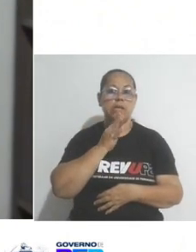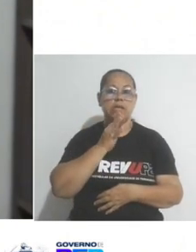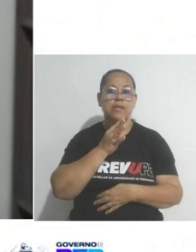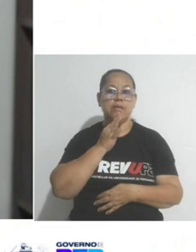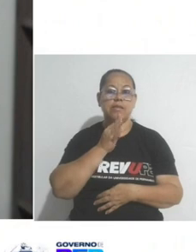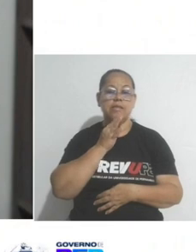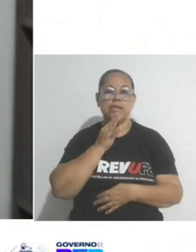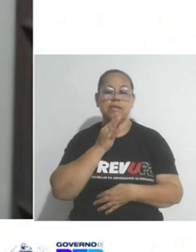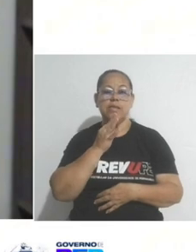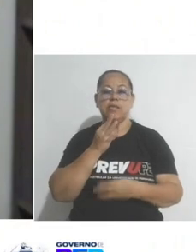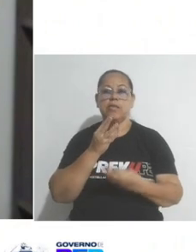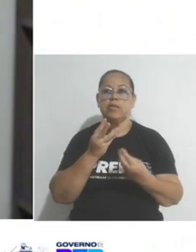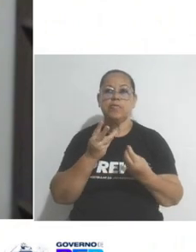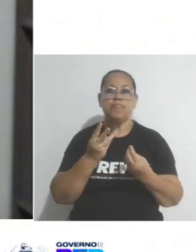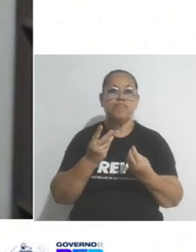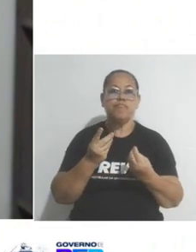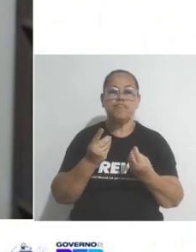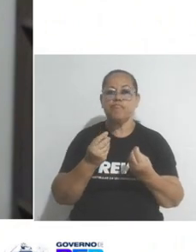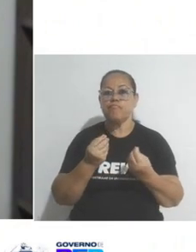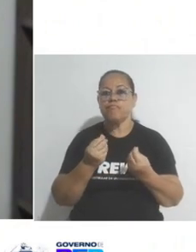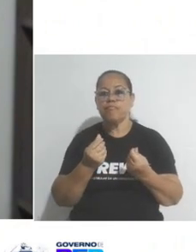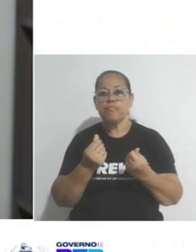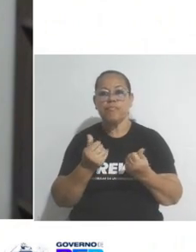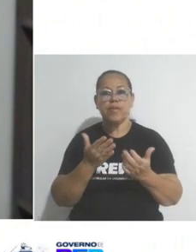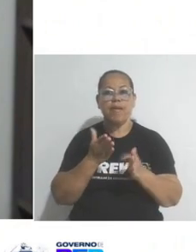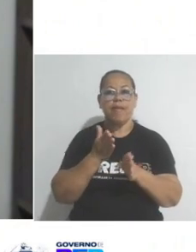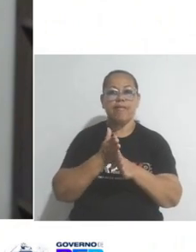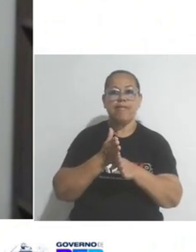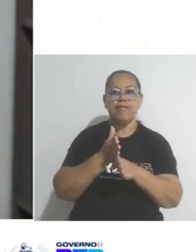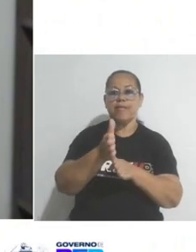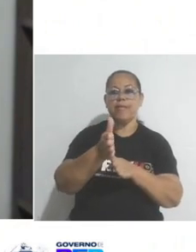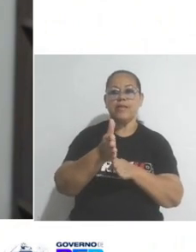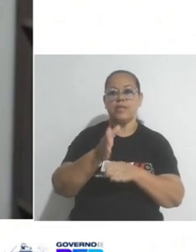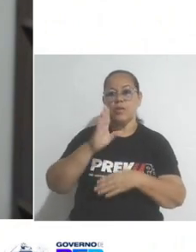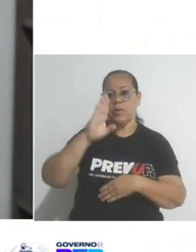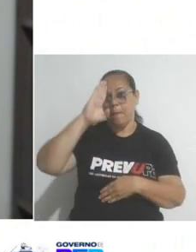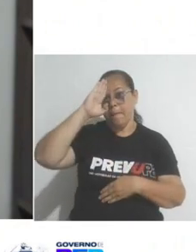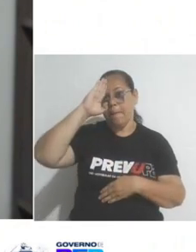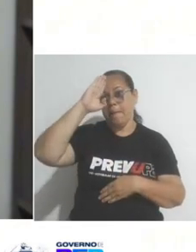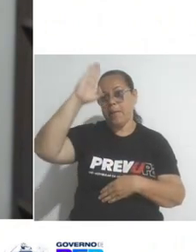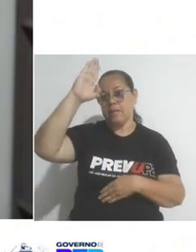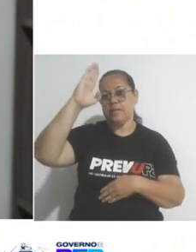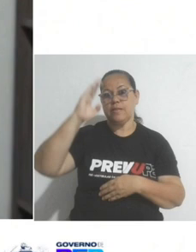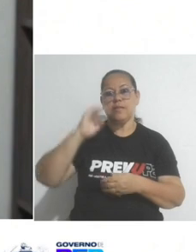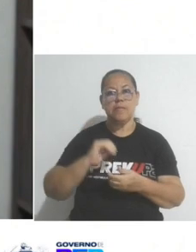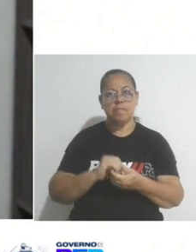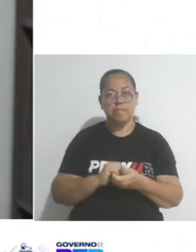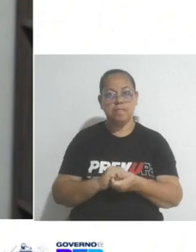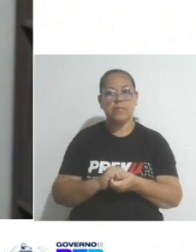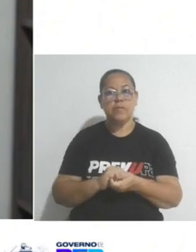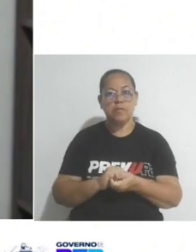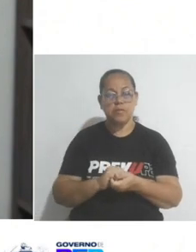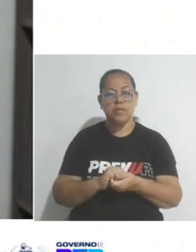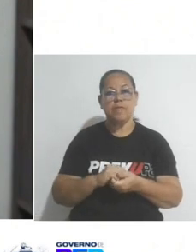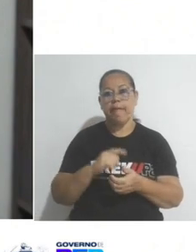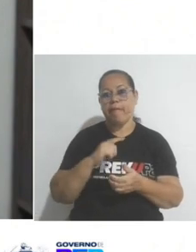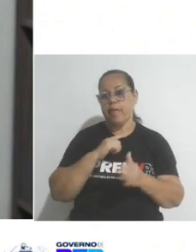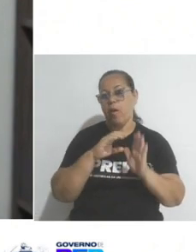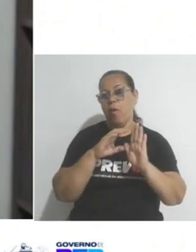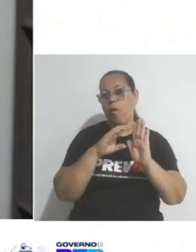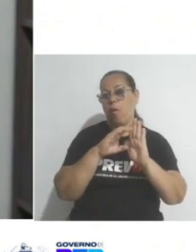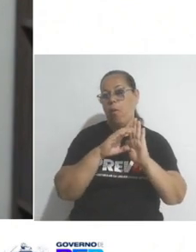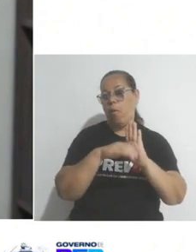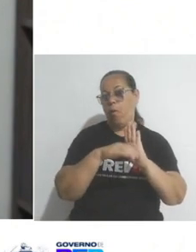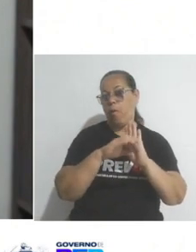as direções os princípios que regem os conceitos